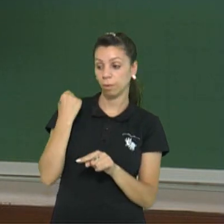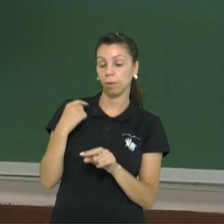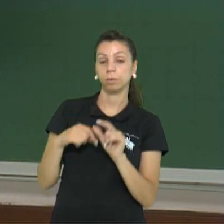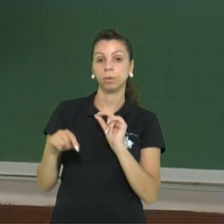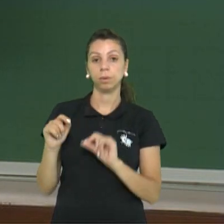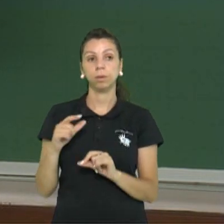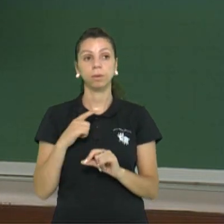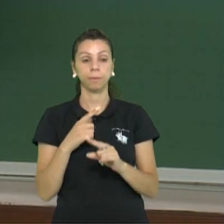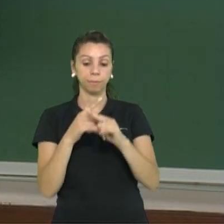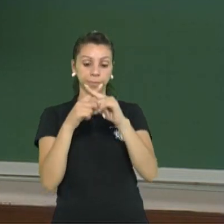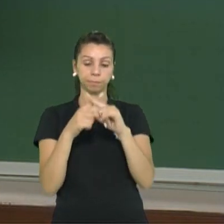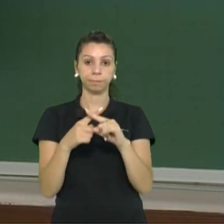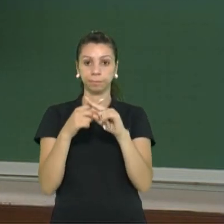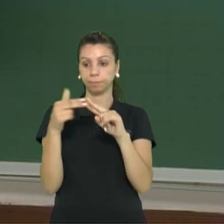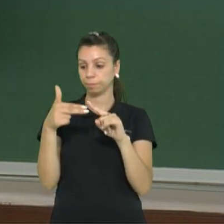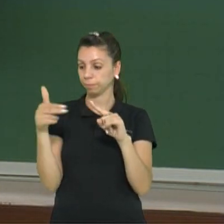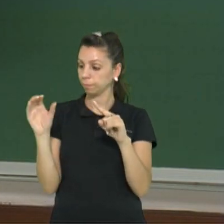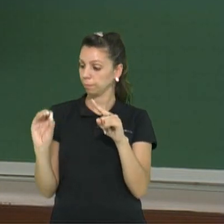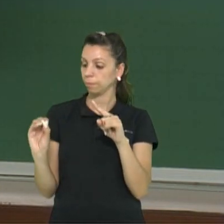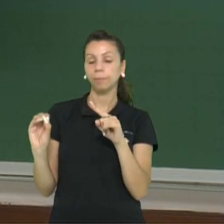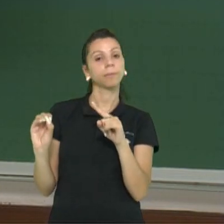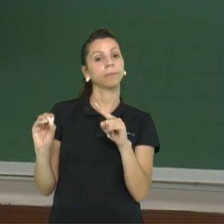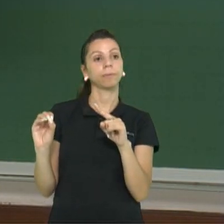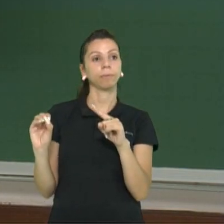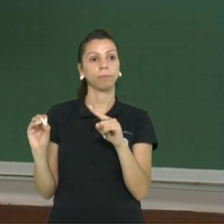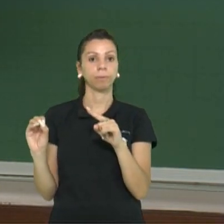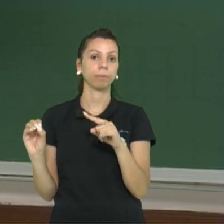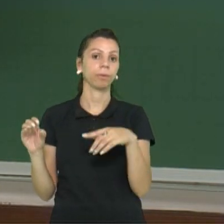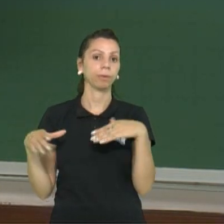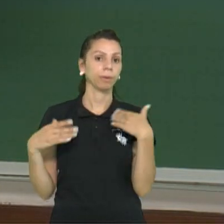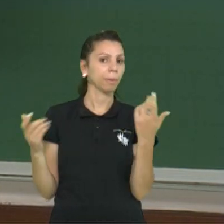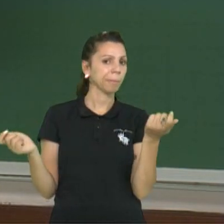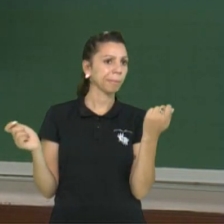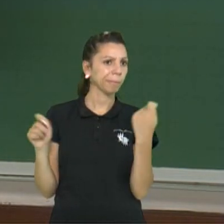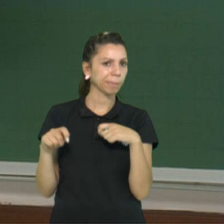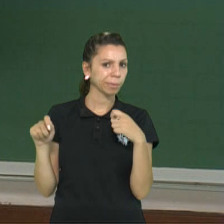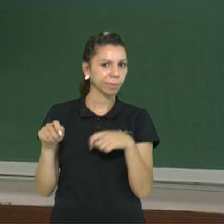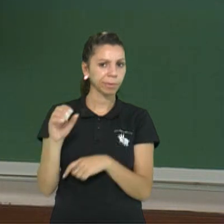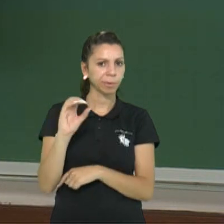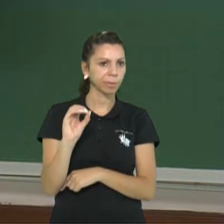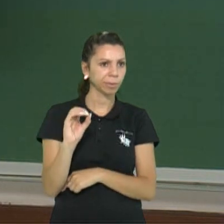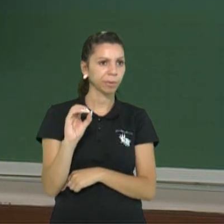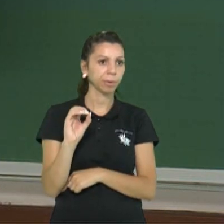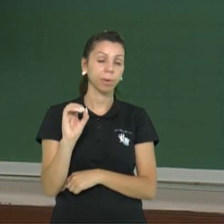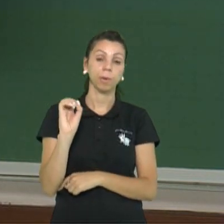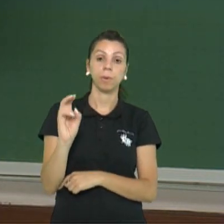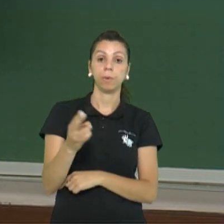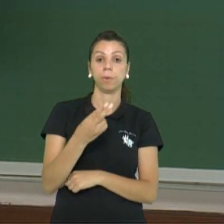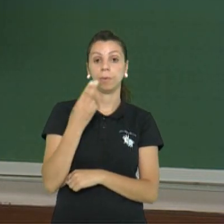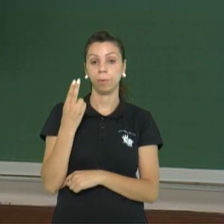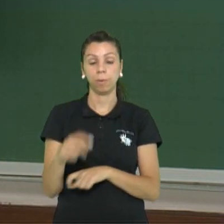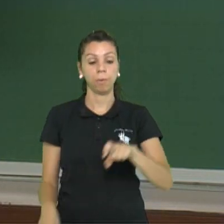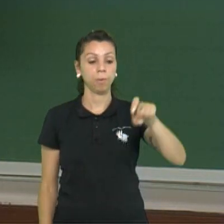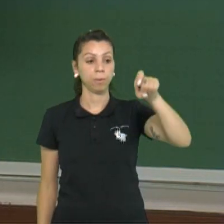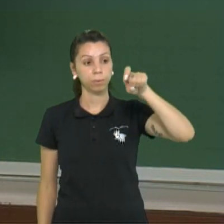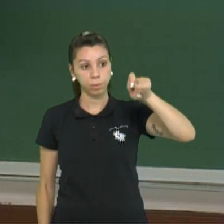multiplicação onde o meu resultado é igual a zero, um desses termos precisa ser zero. Ou o meu x é igual a